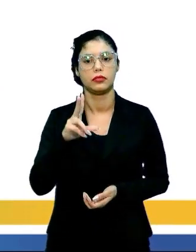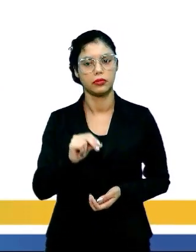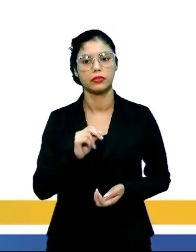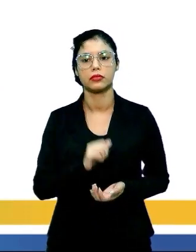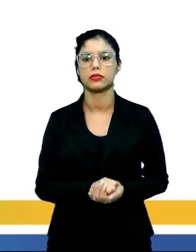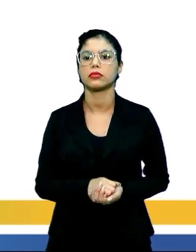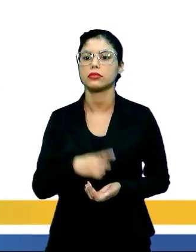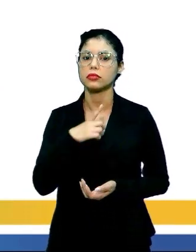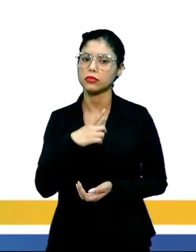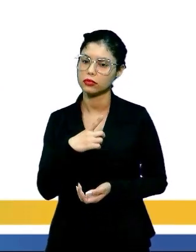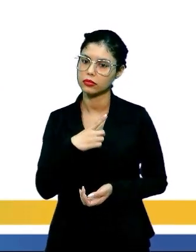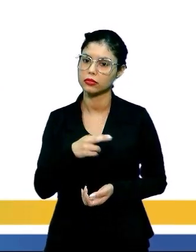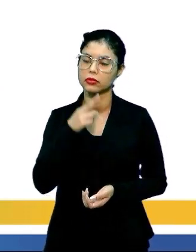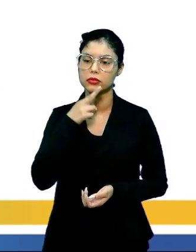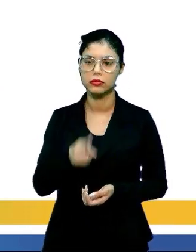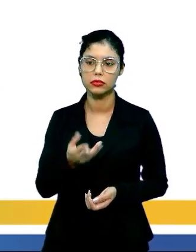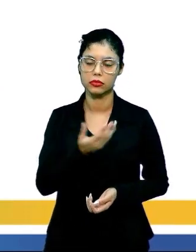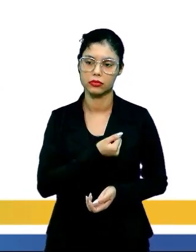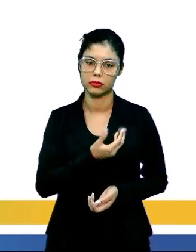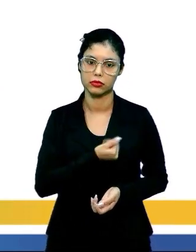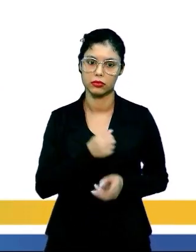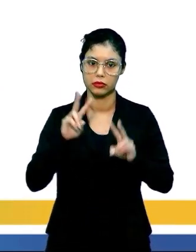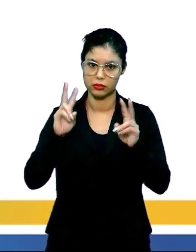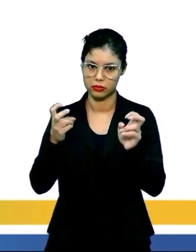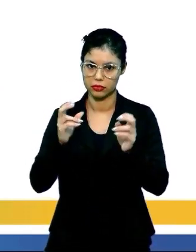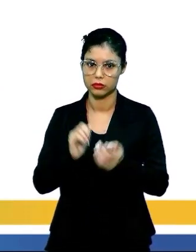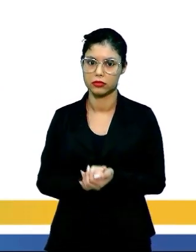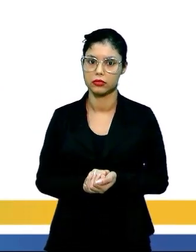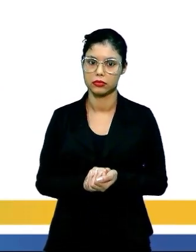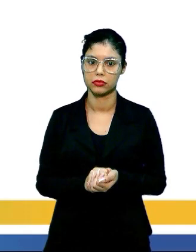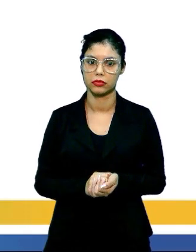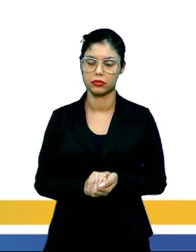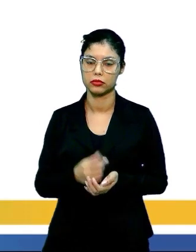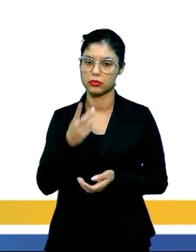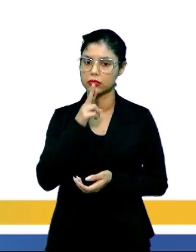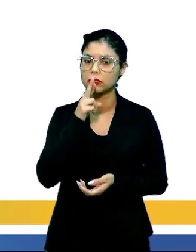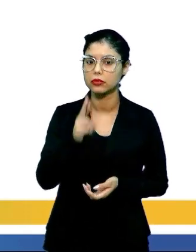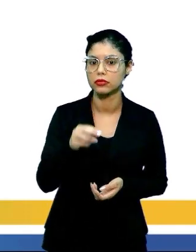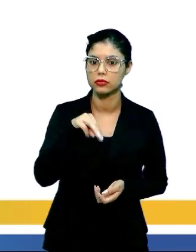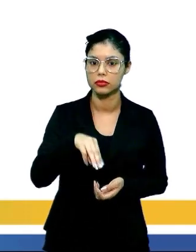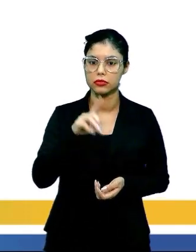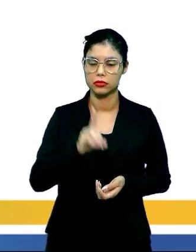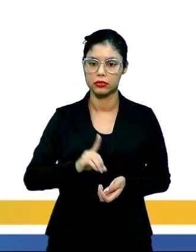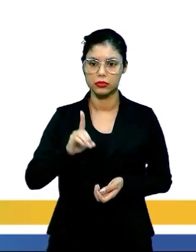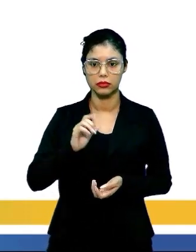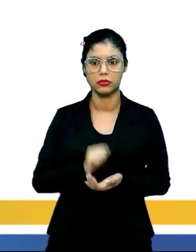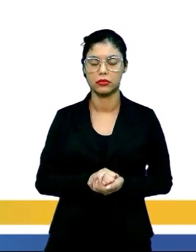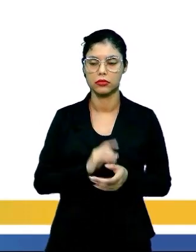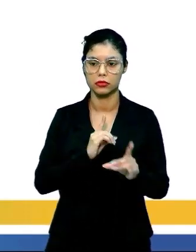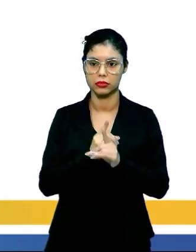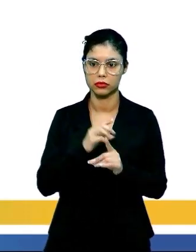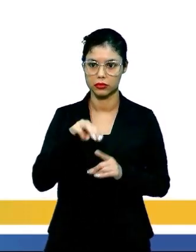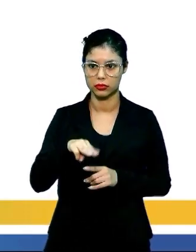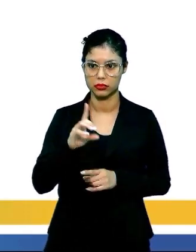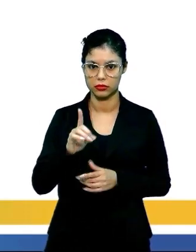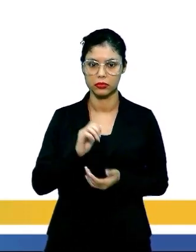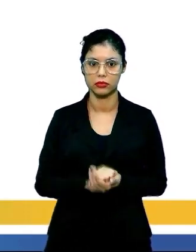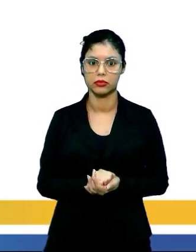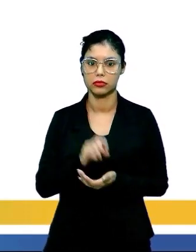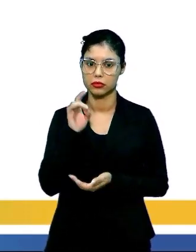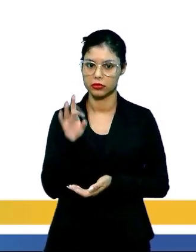50 funcionários. Logo, temos um número par de termos e queremos calcular a mediana. Nesse caso, para encontrarmos a